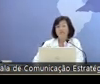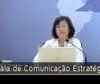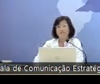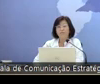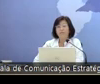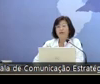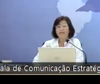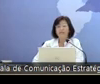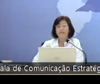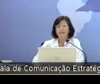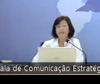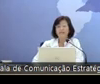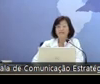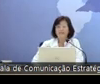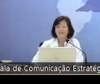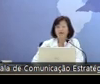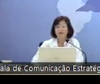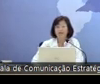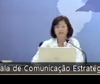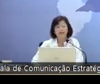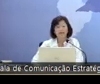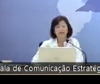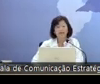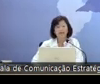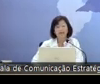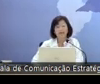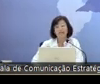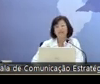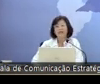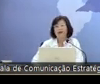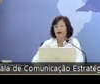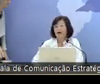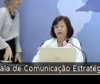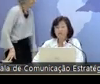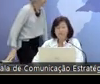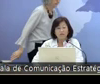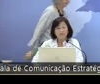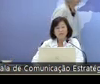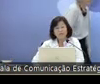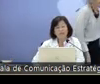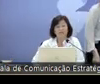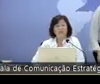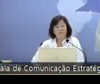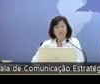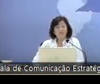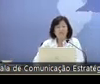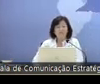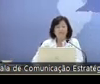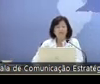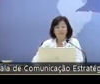fontes de informação para a vigilância epidemiológica do hiv-aids aonde que nós